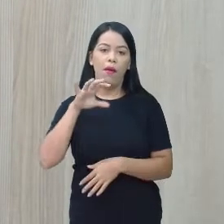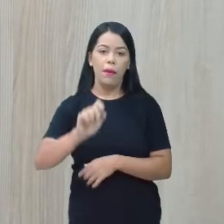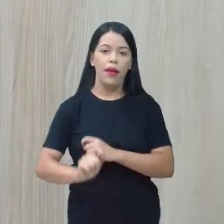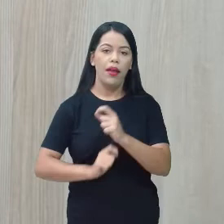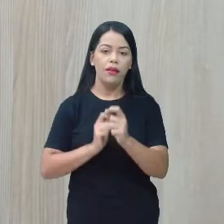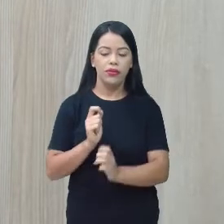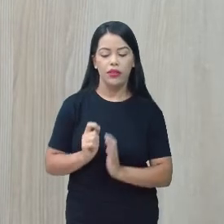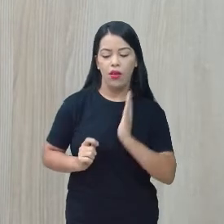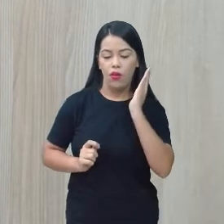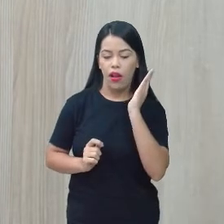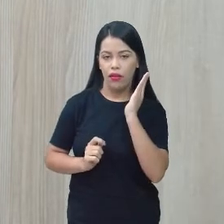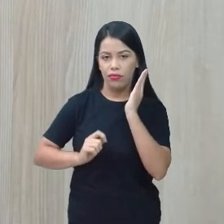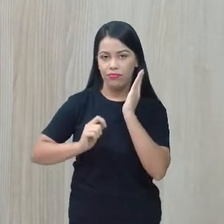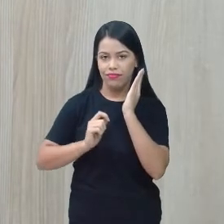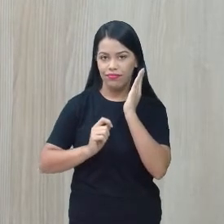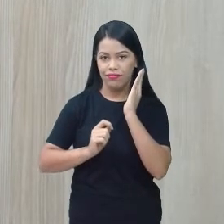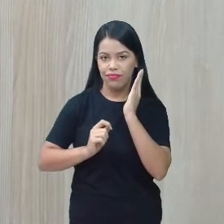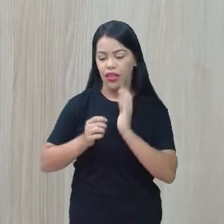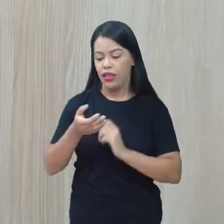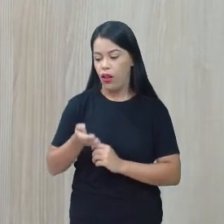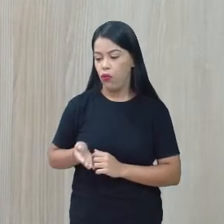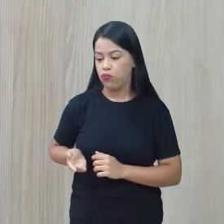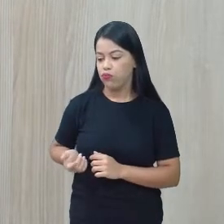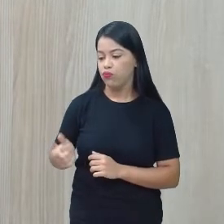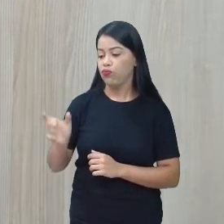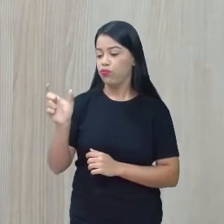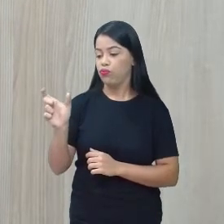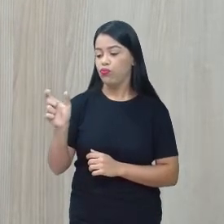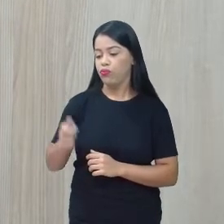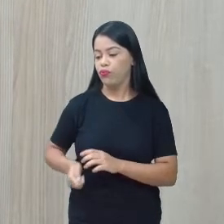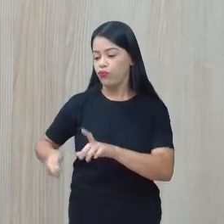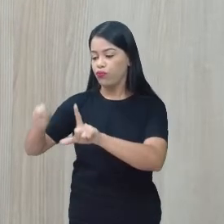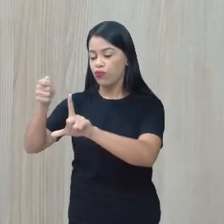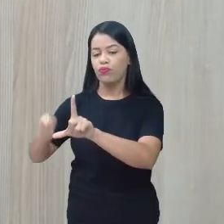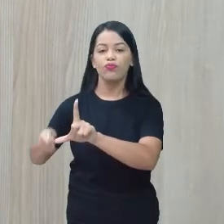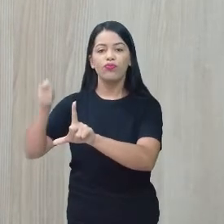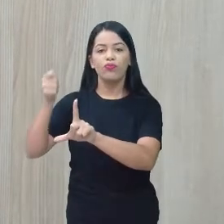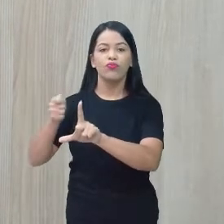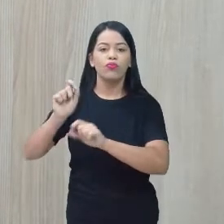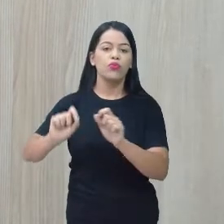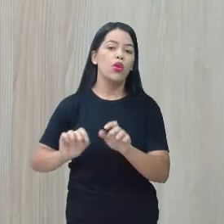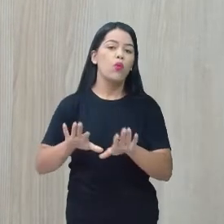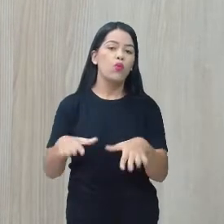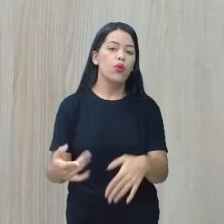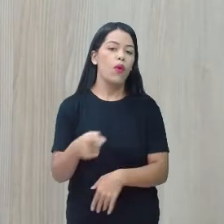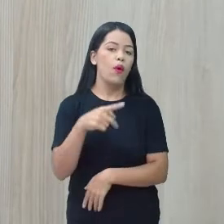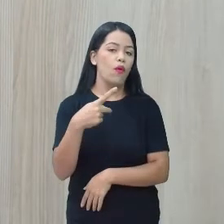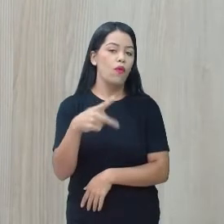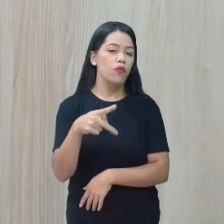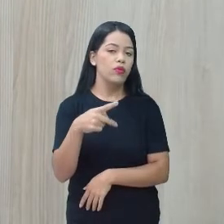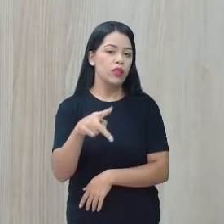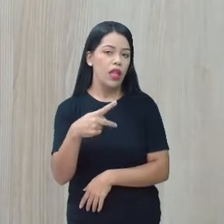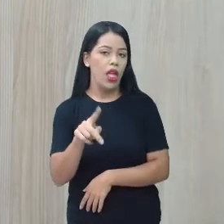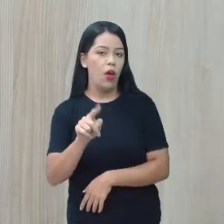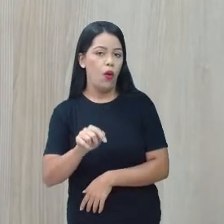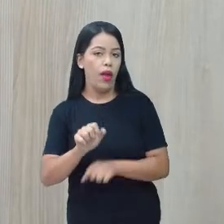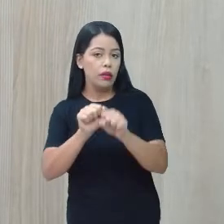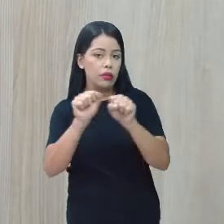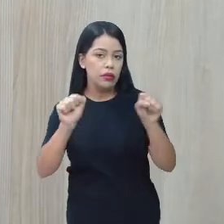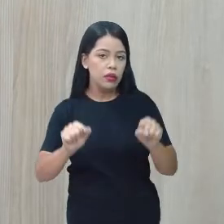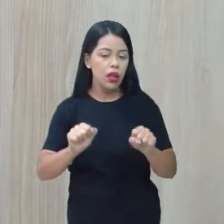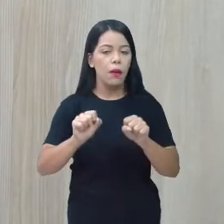e vai colocar dentro do QR Code que você utiliza, tá? No seu sistema operacional, seja no